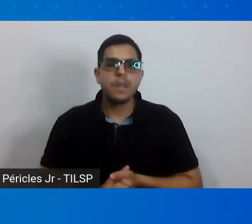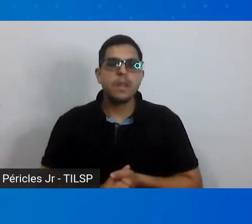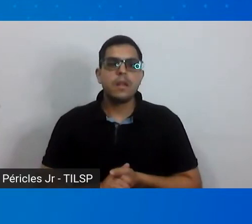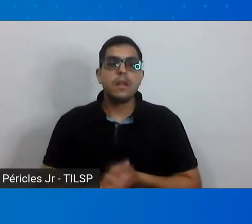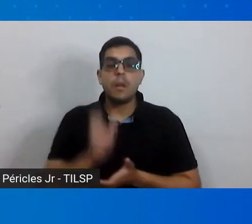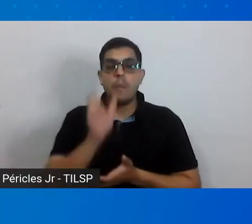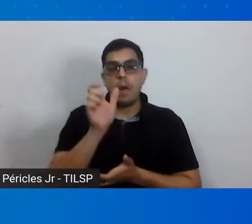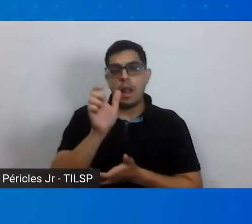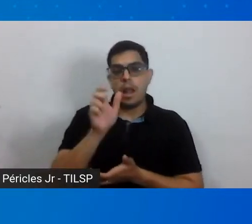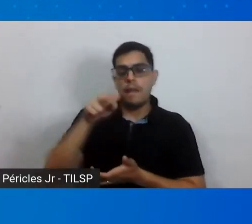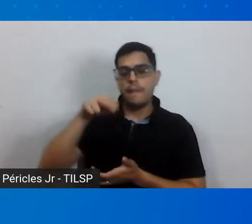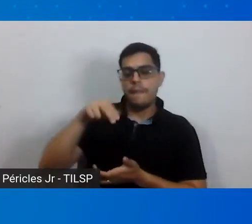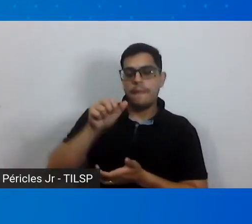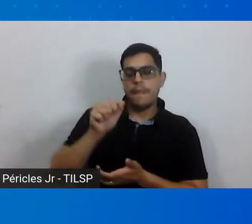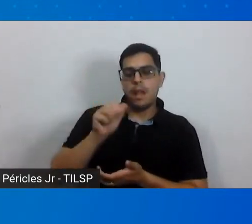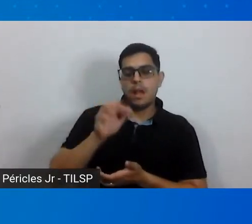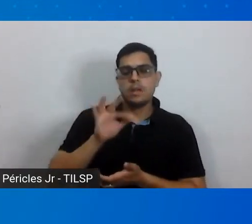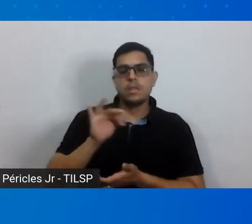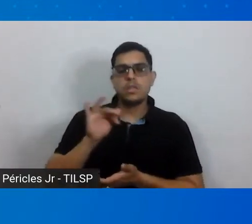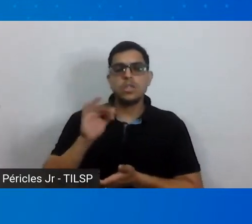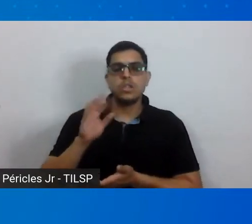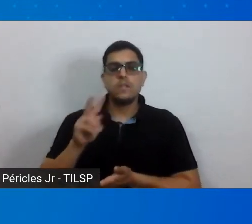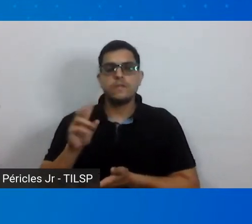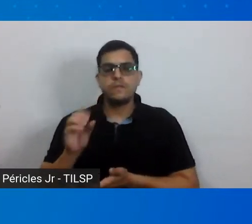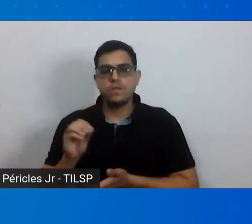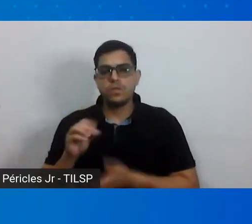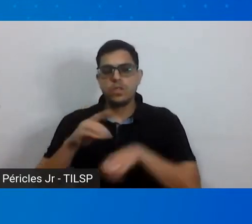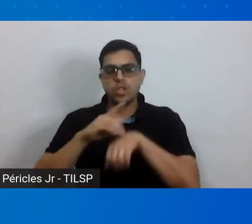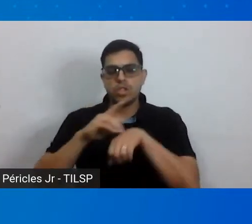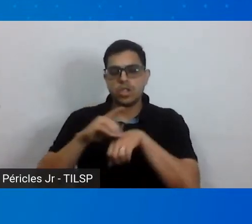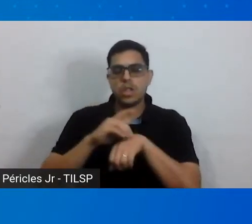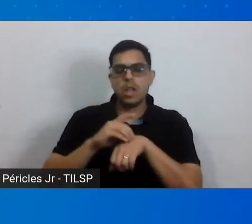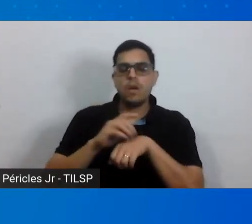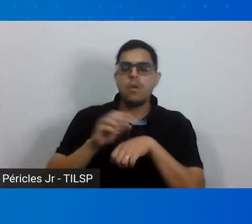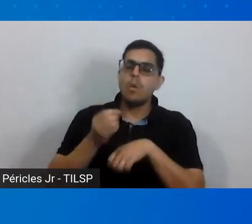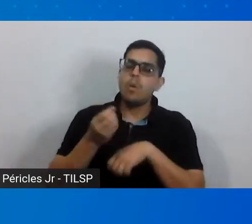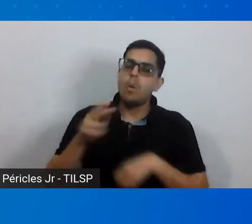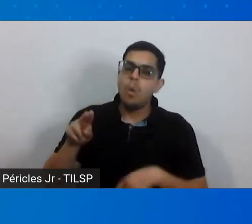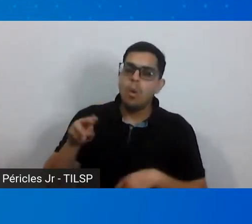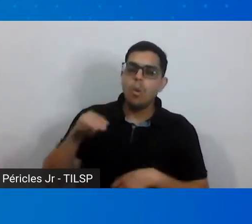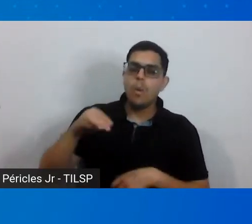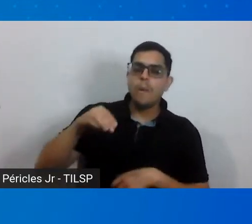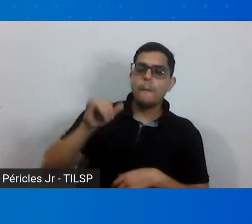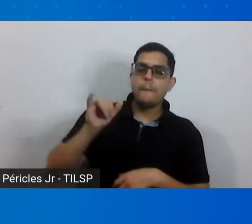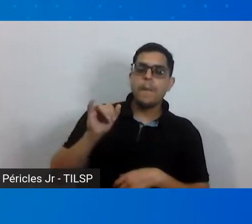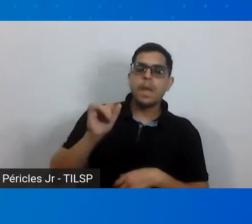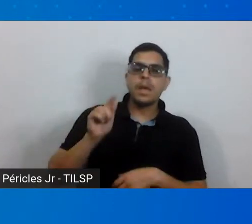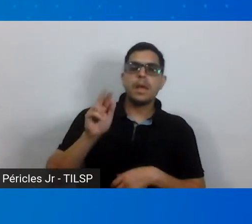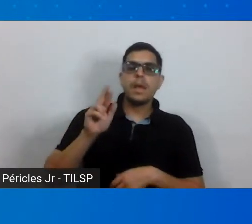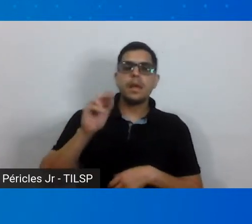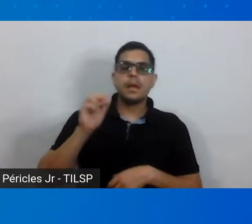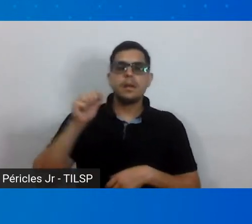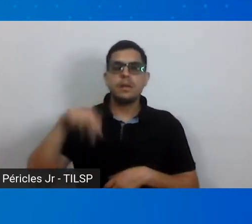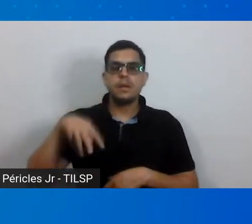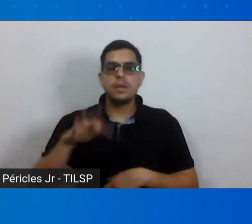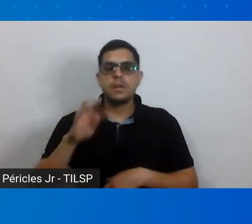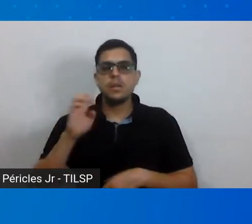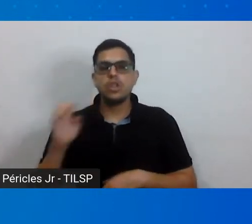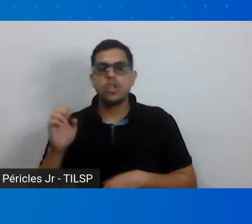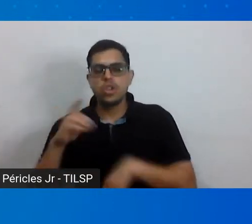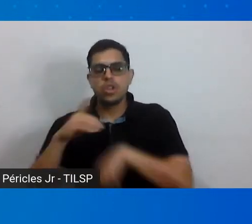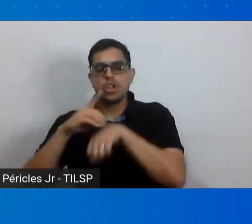tem sido abordado e eu diria que até de certa forma mitigada então eu finalizo aqui a minha